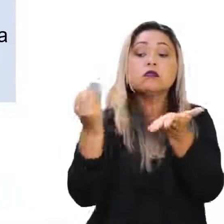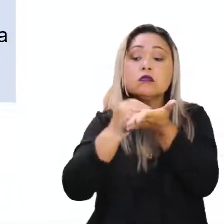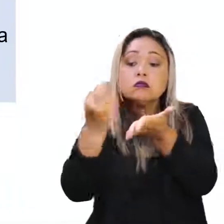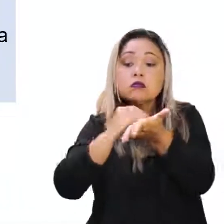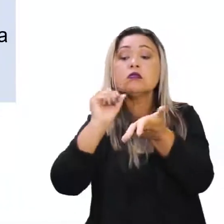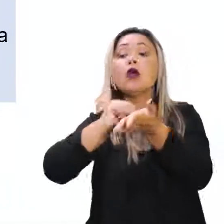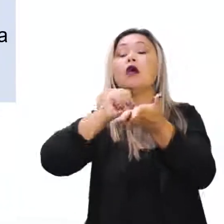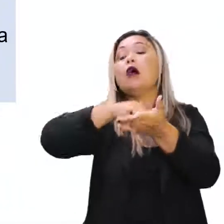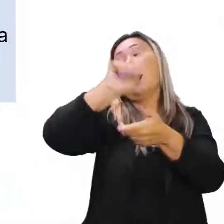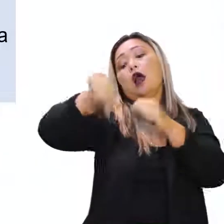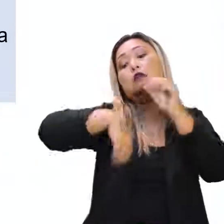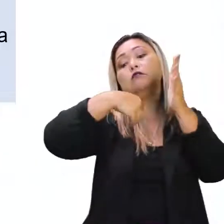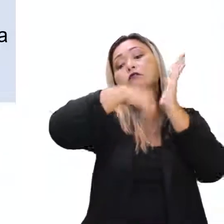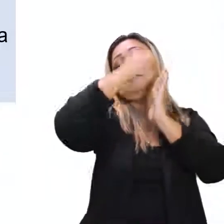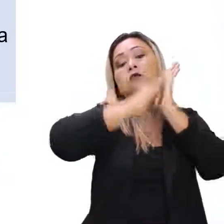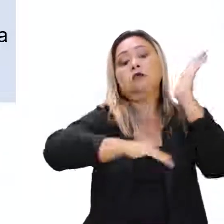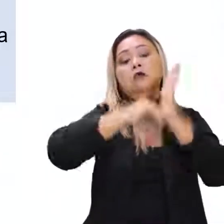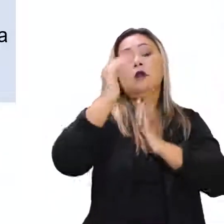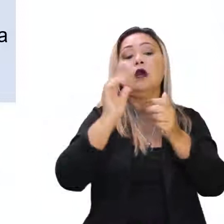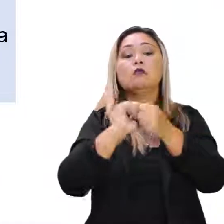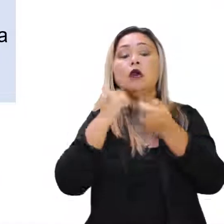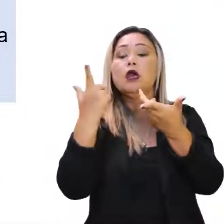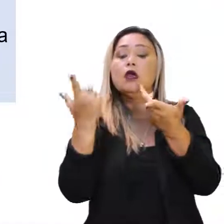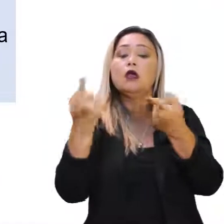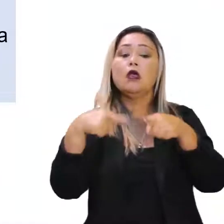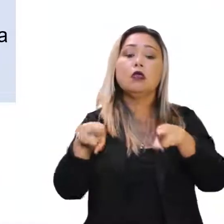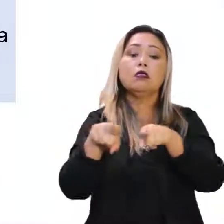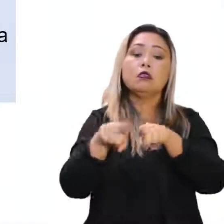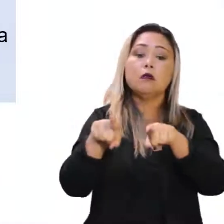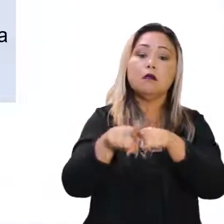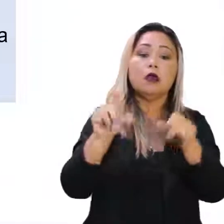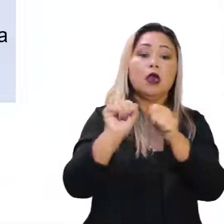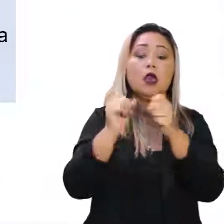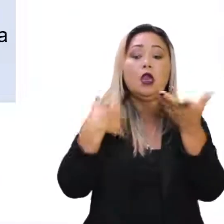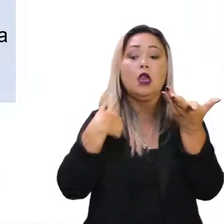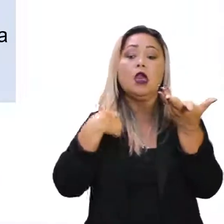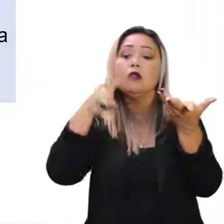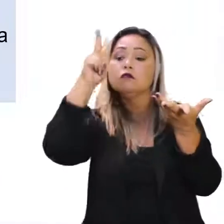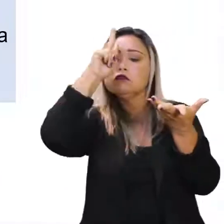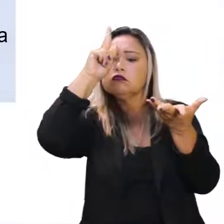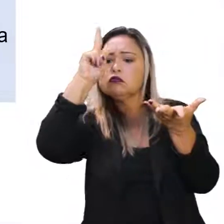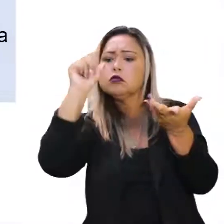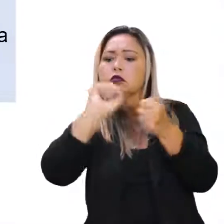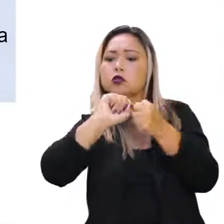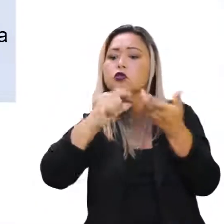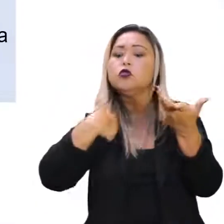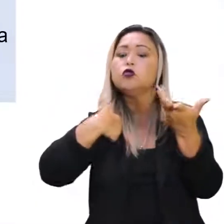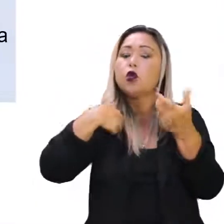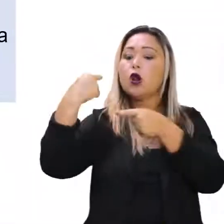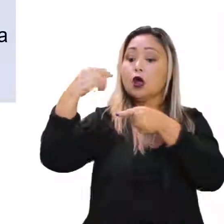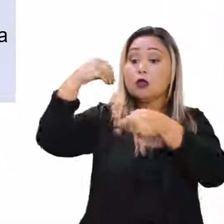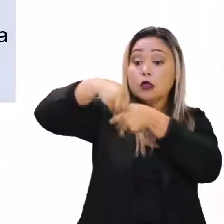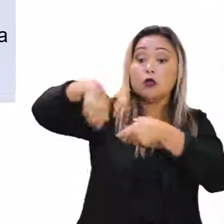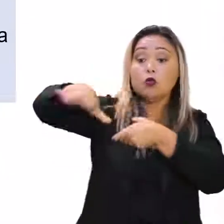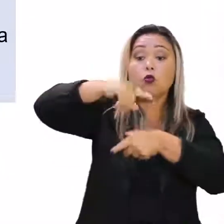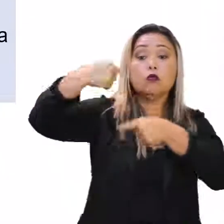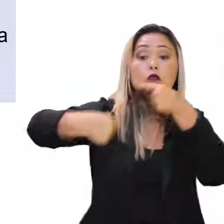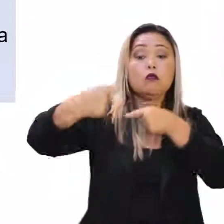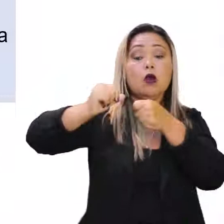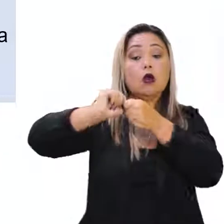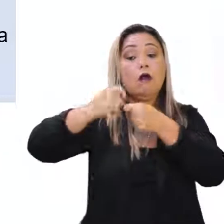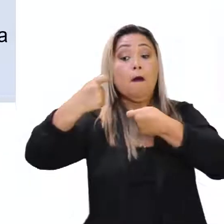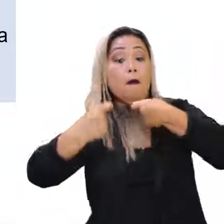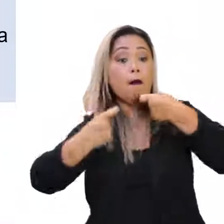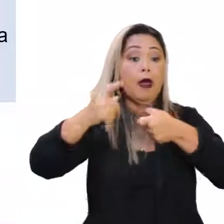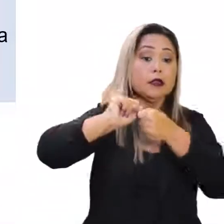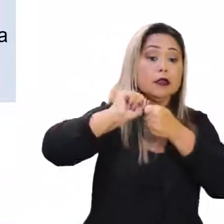de eventos da história, né, política, geralmente de batalhas, de cenas de guerra, personagens célebres, fatos e feitos de